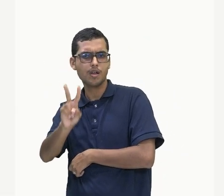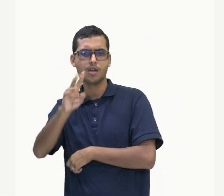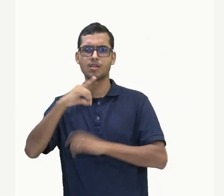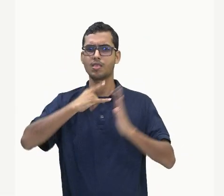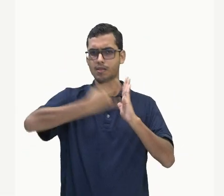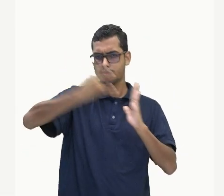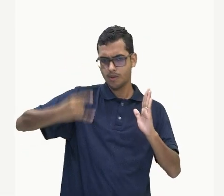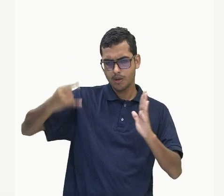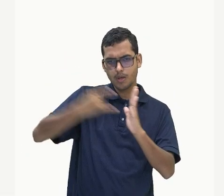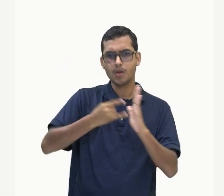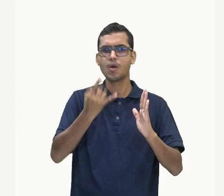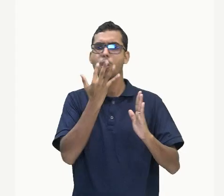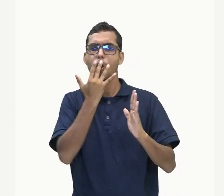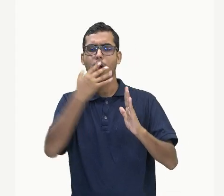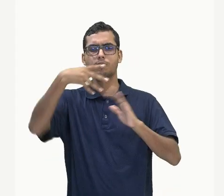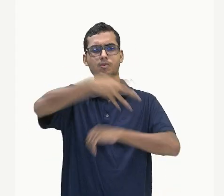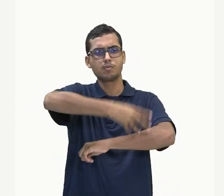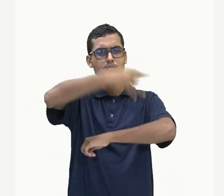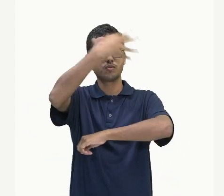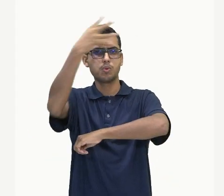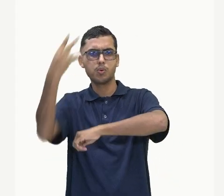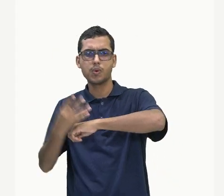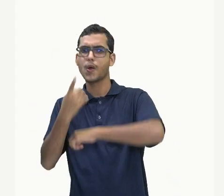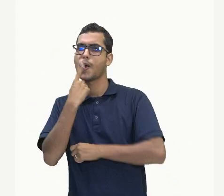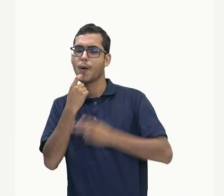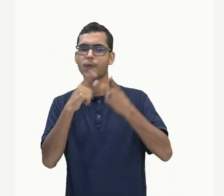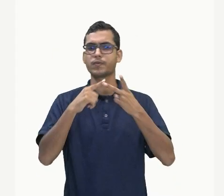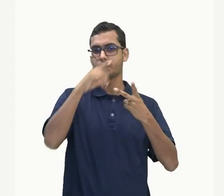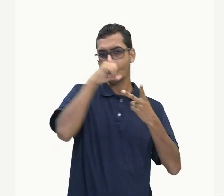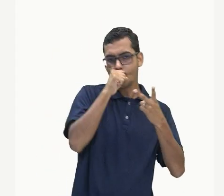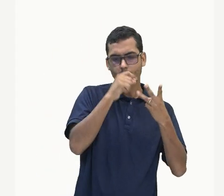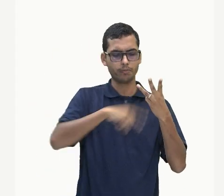nas cores do arco-íris: vermelho,